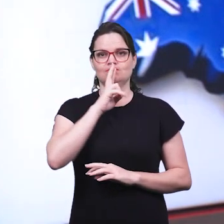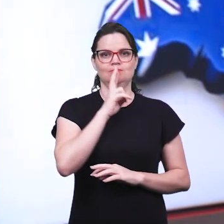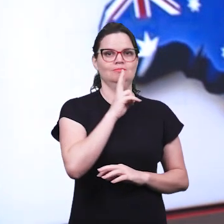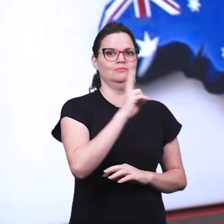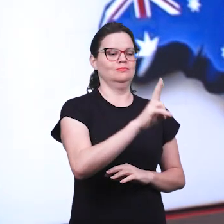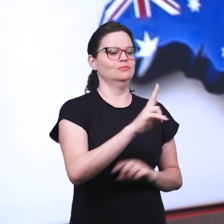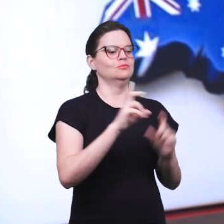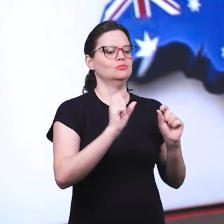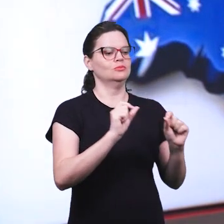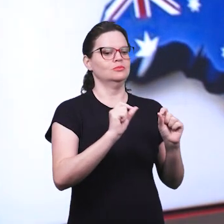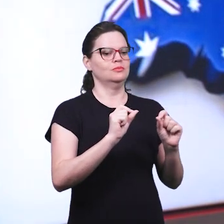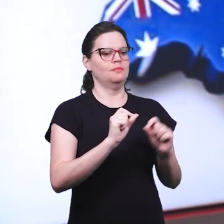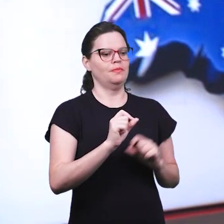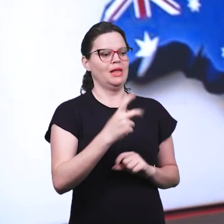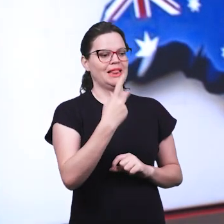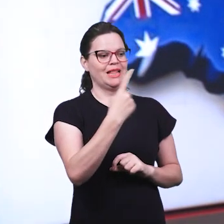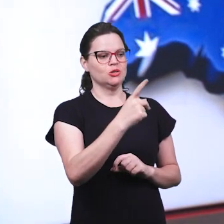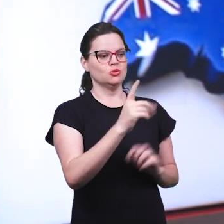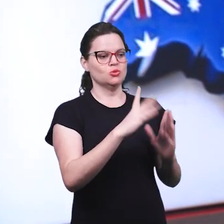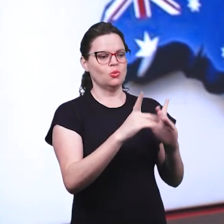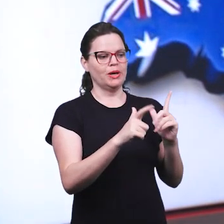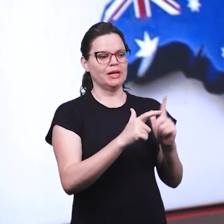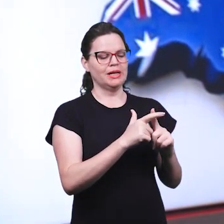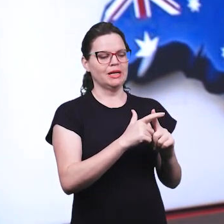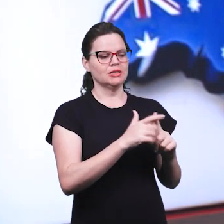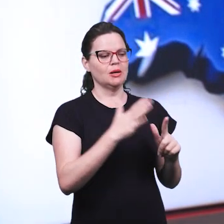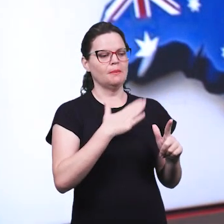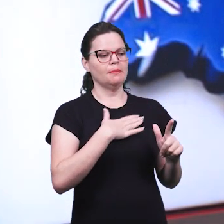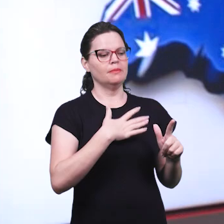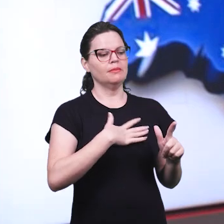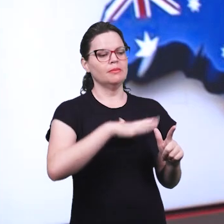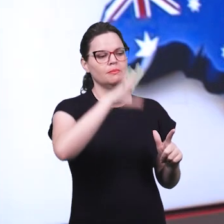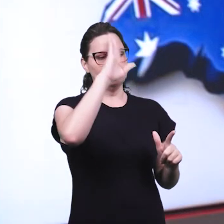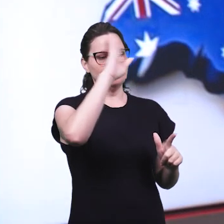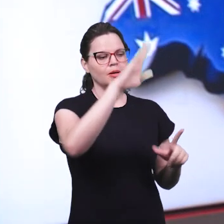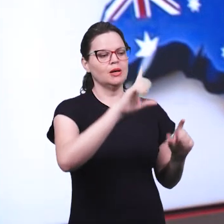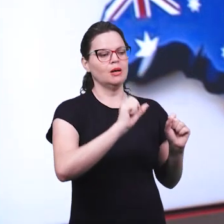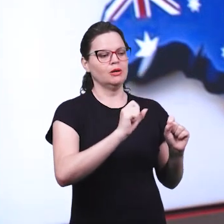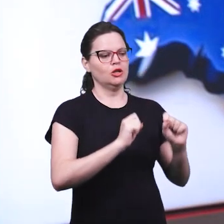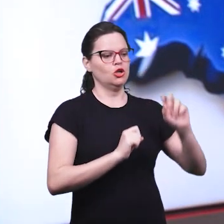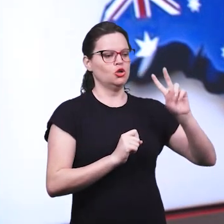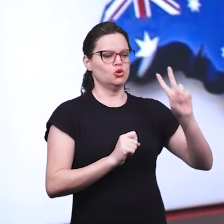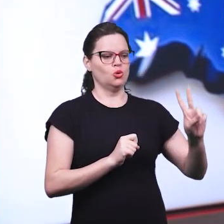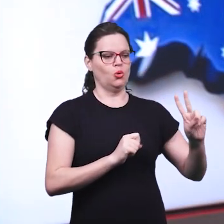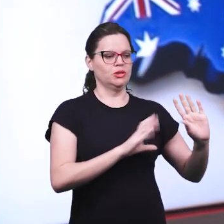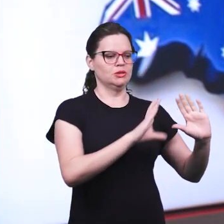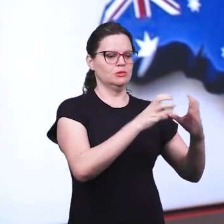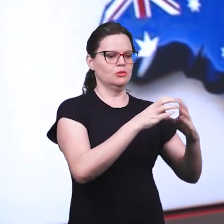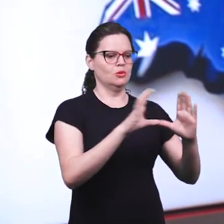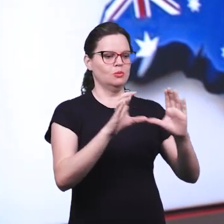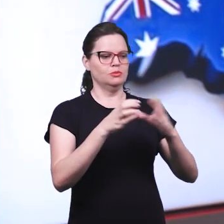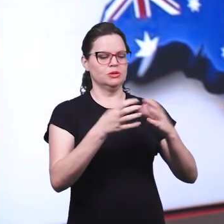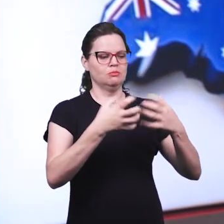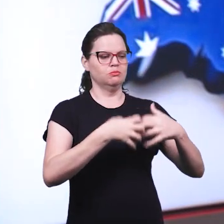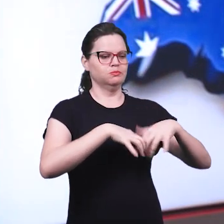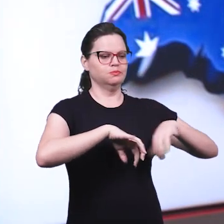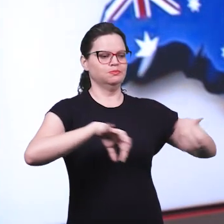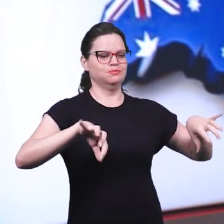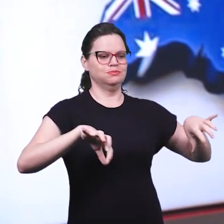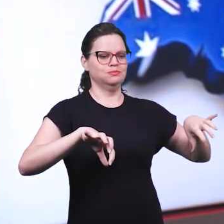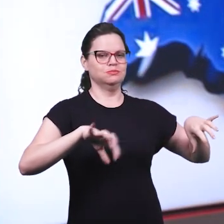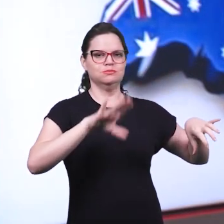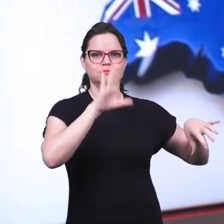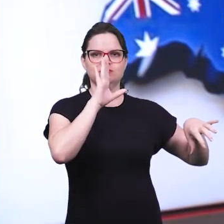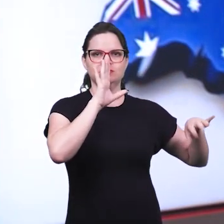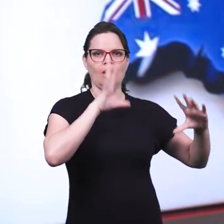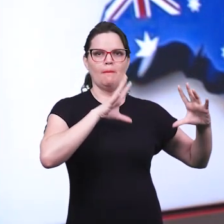minha prioridade para a sua igreja é reconciliar 2 grupos que não se falam. Ou